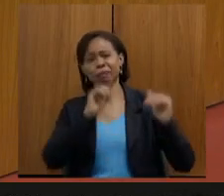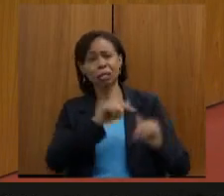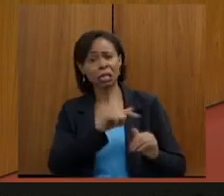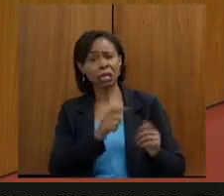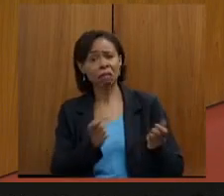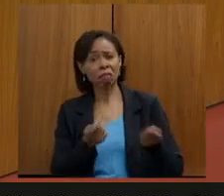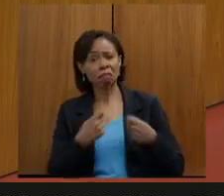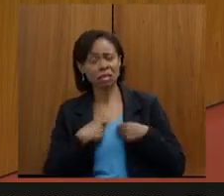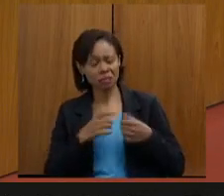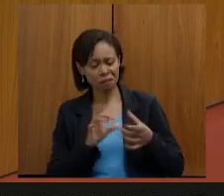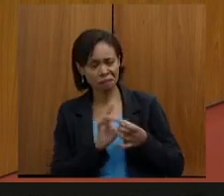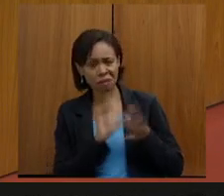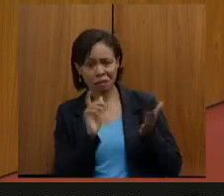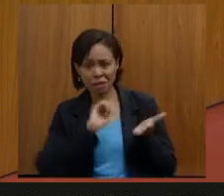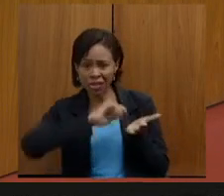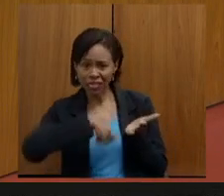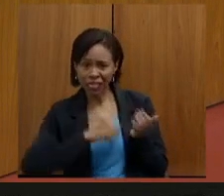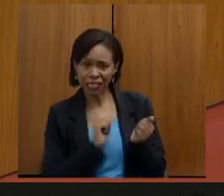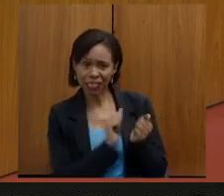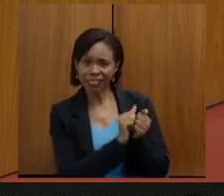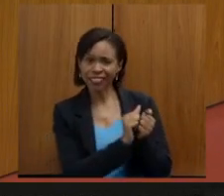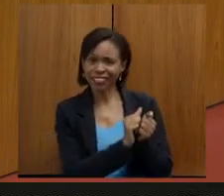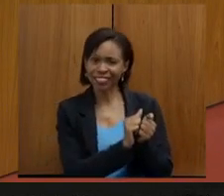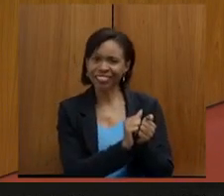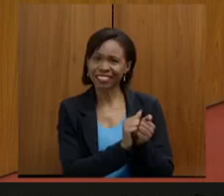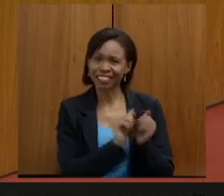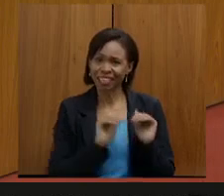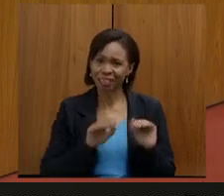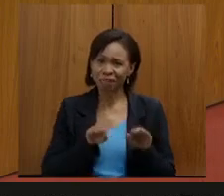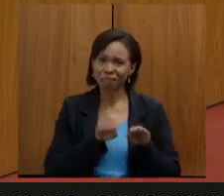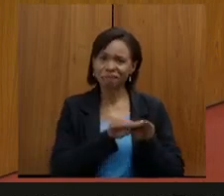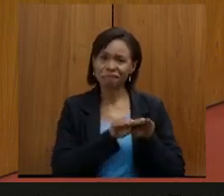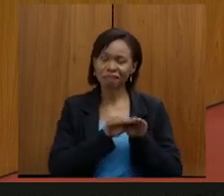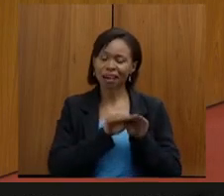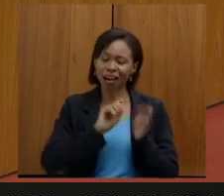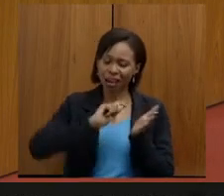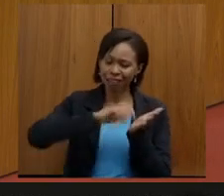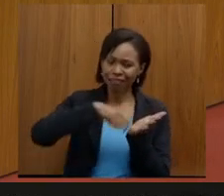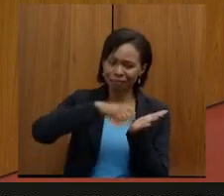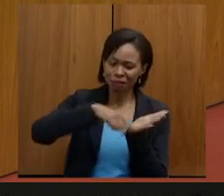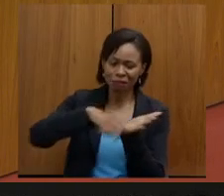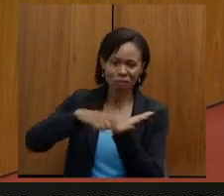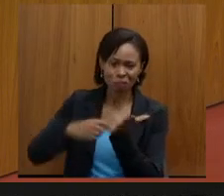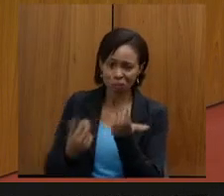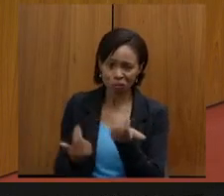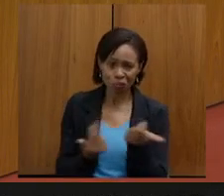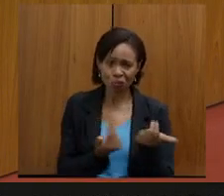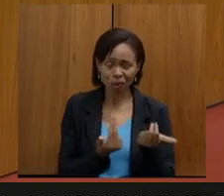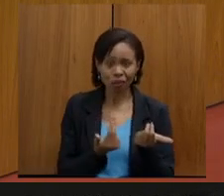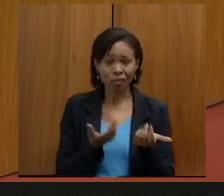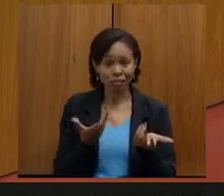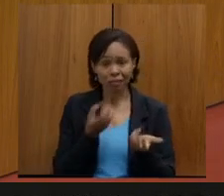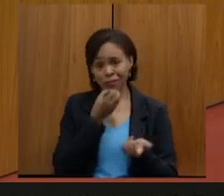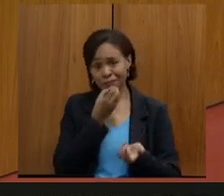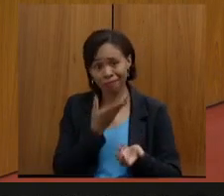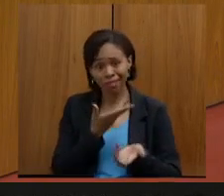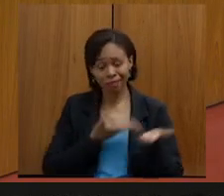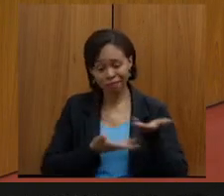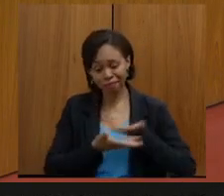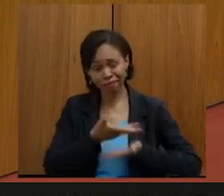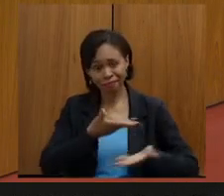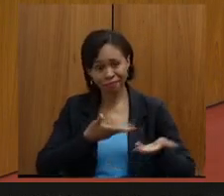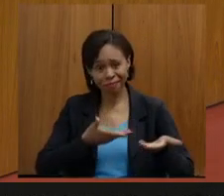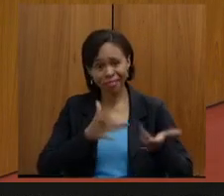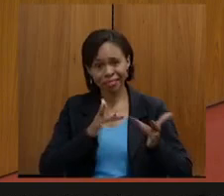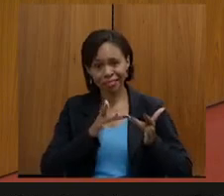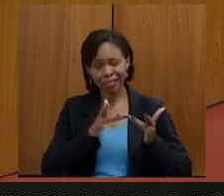assinar com ele ainda e a gente passa a ter autoria também e ficar bem sempre com a polícia né Nós estamos sempre